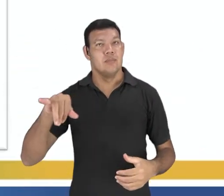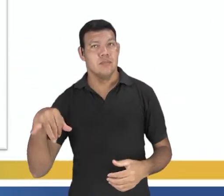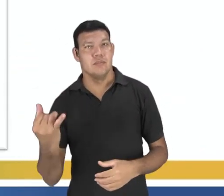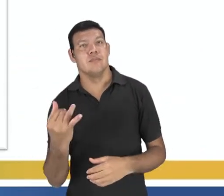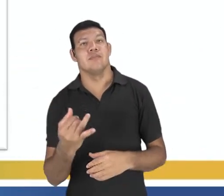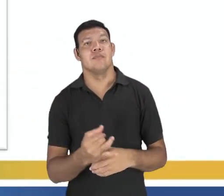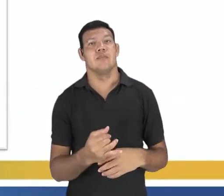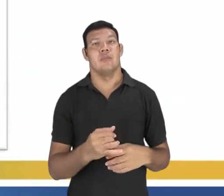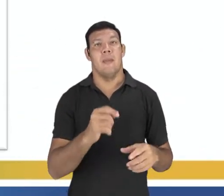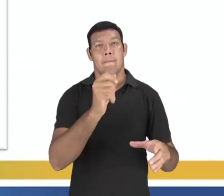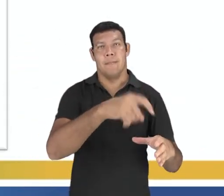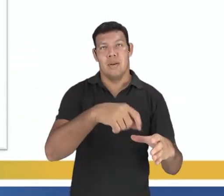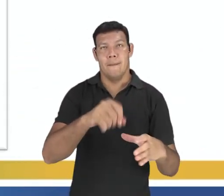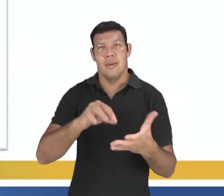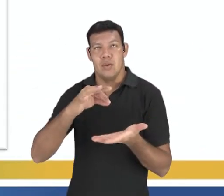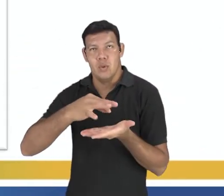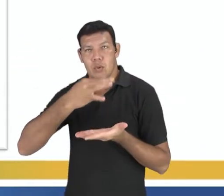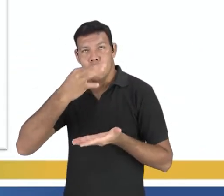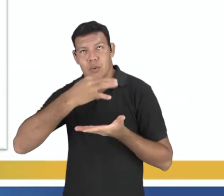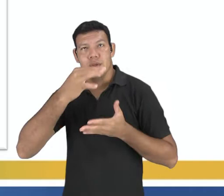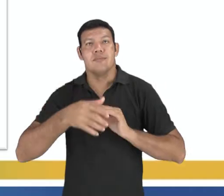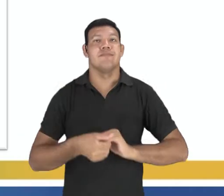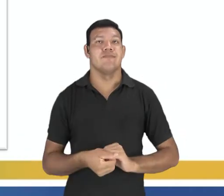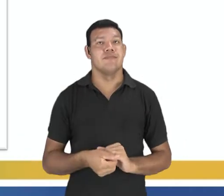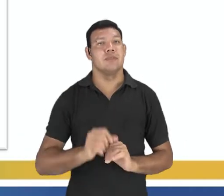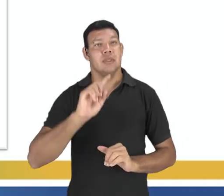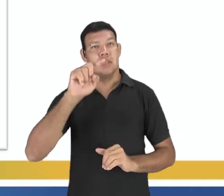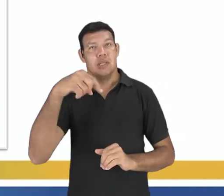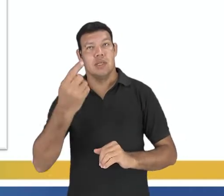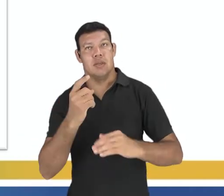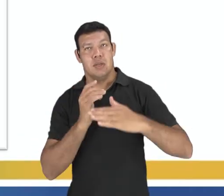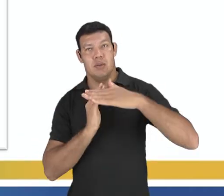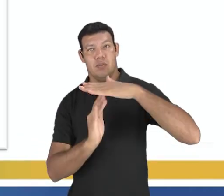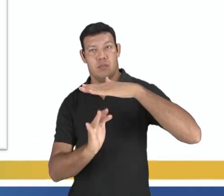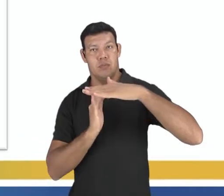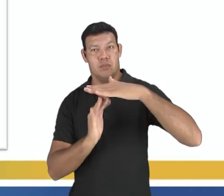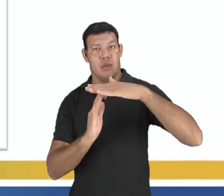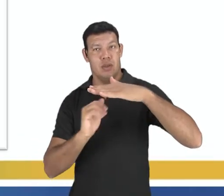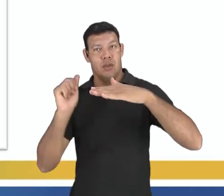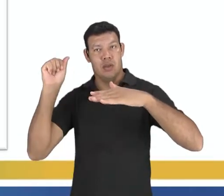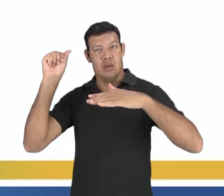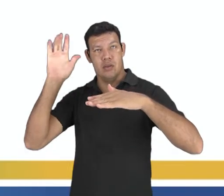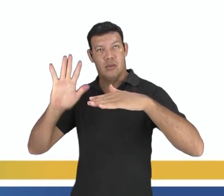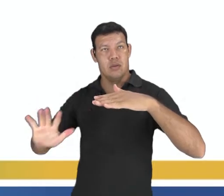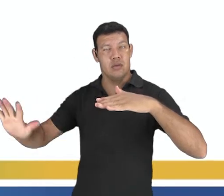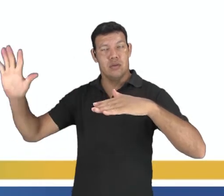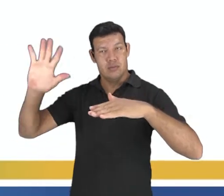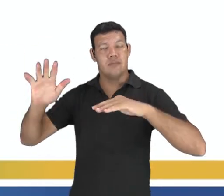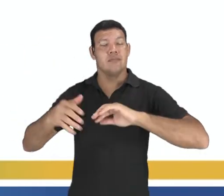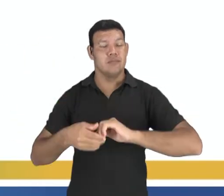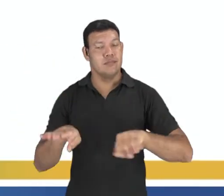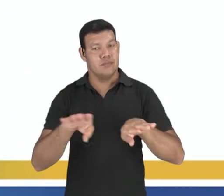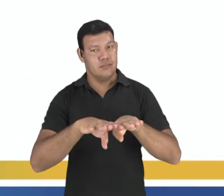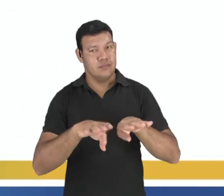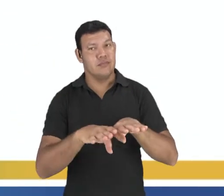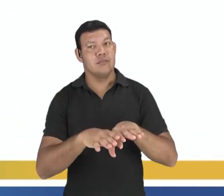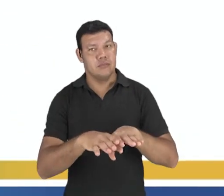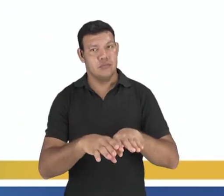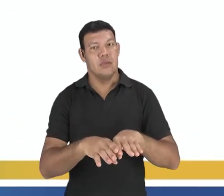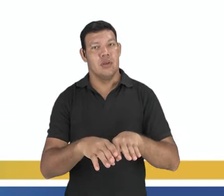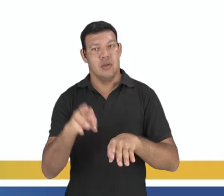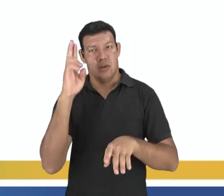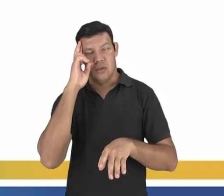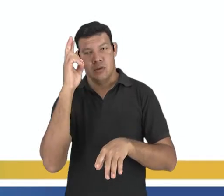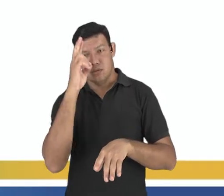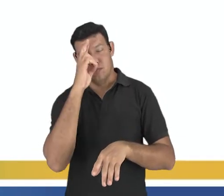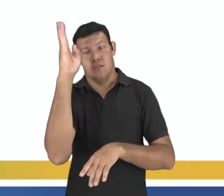século XX. Então, basicamente, o processo de história do nosso país, então a constituição da história do nosso